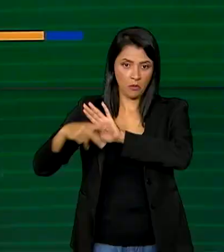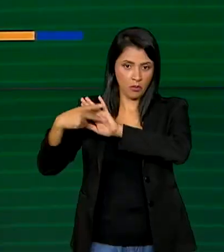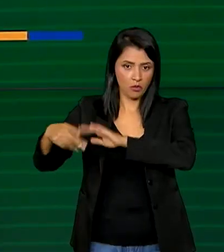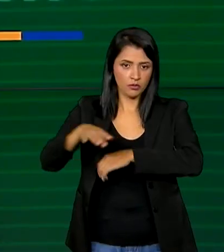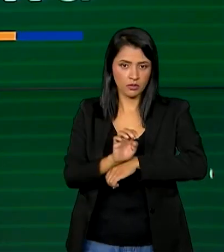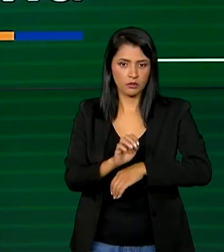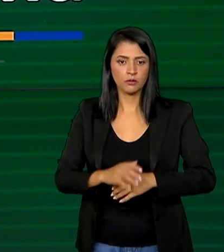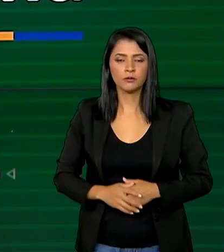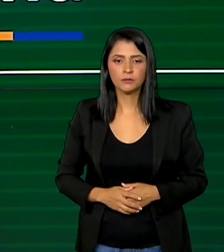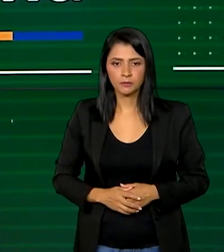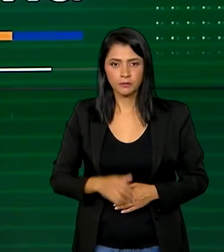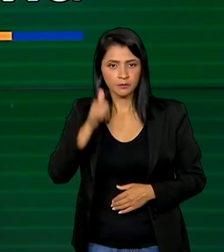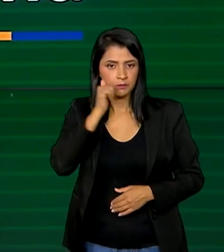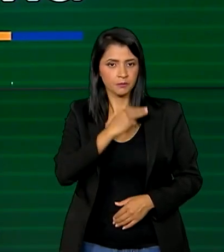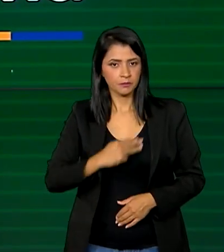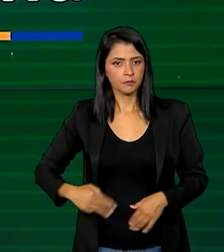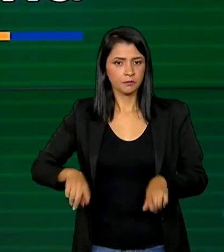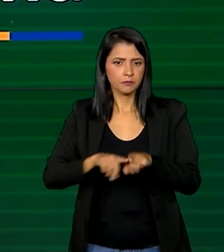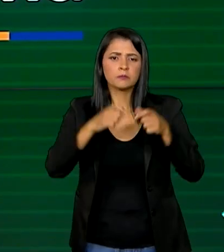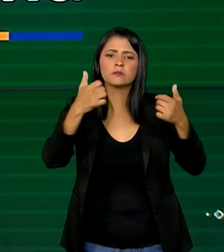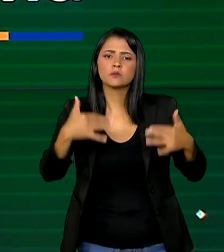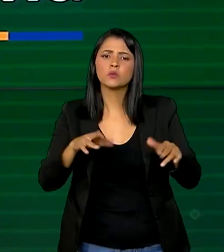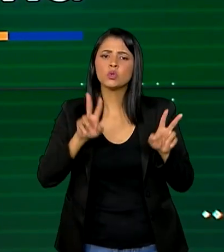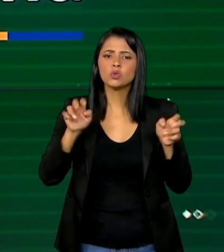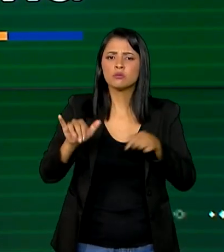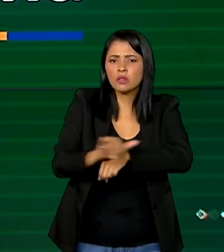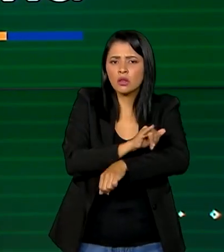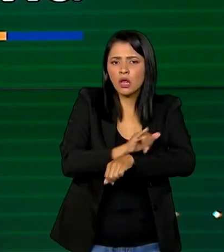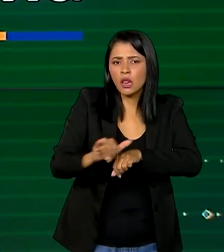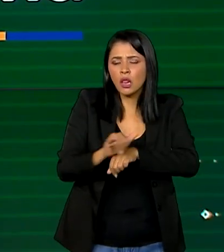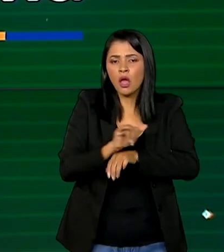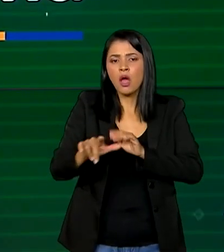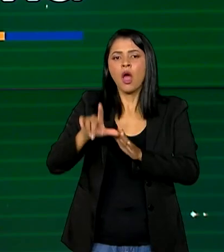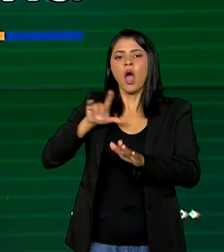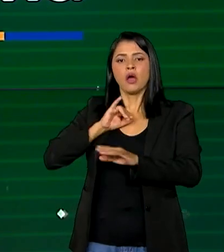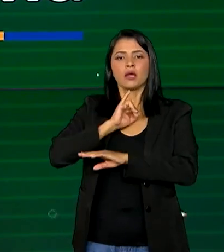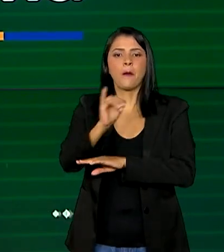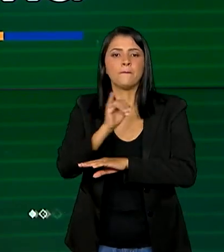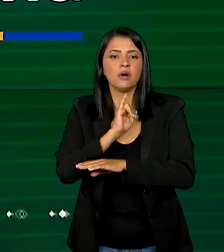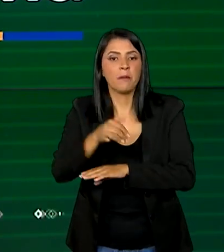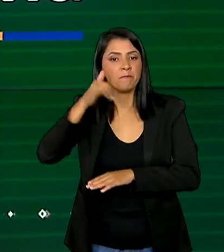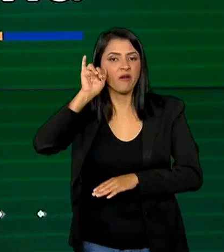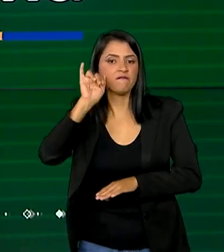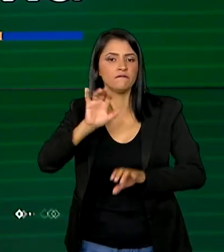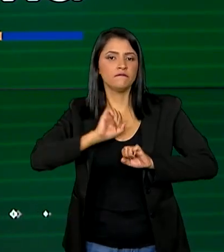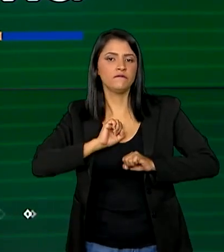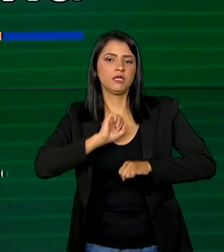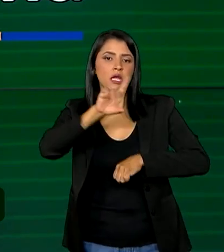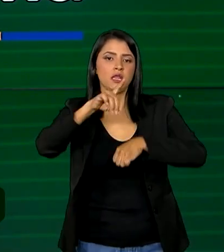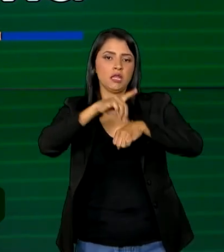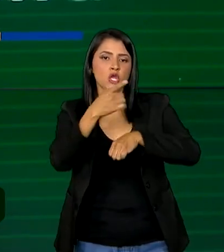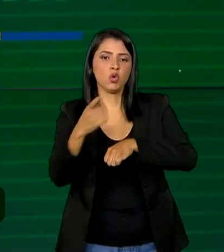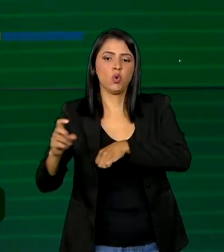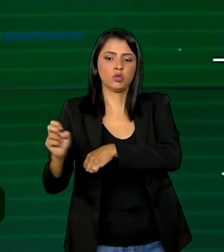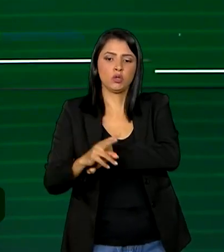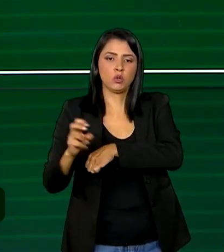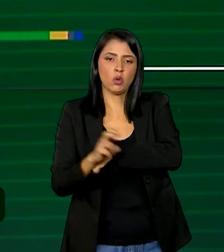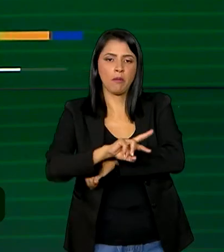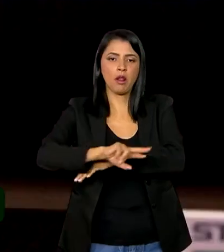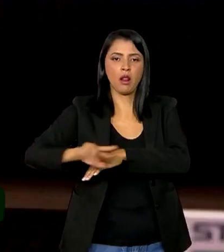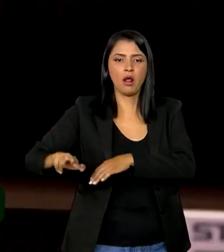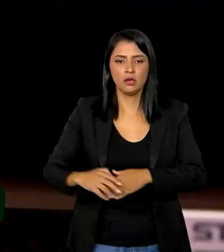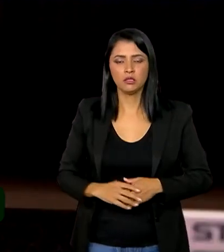secretarias estaduais e municipais de saúde. Então, essas ações envolvem, quando há necessidade de reforço